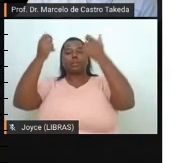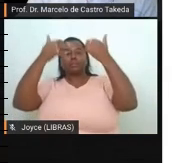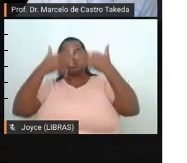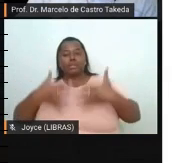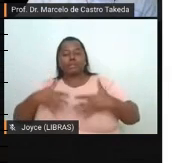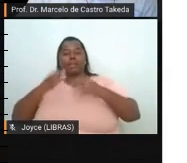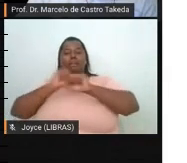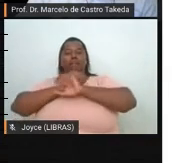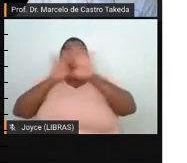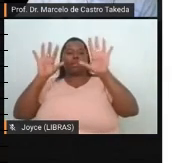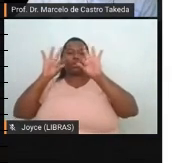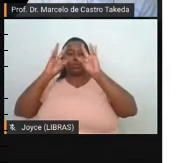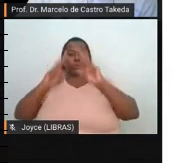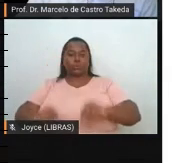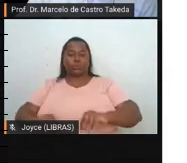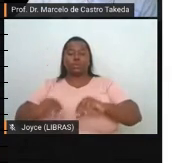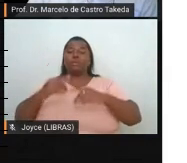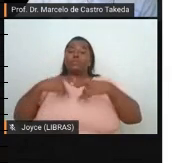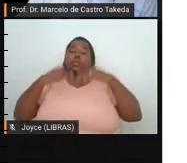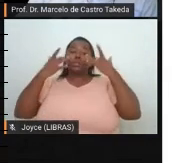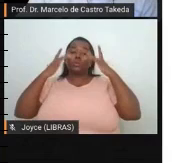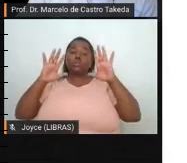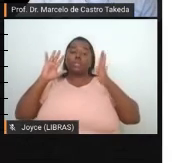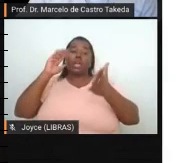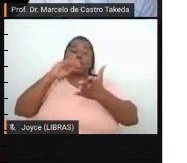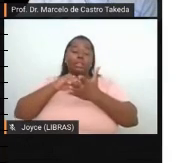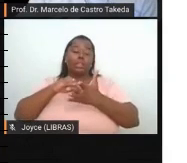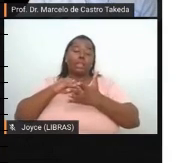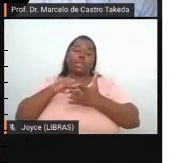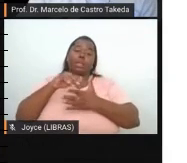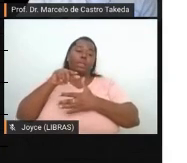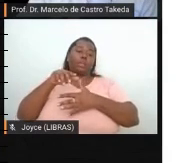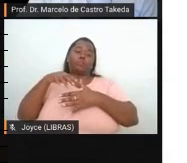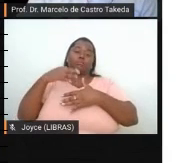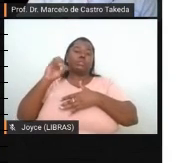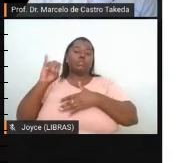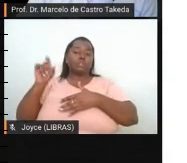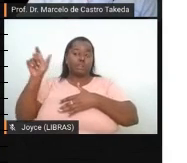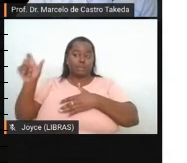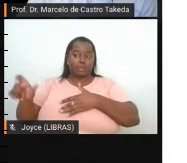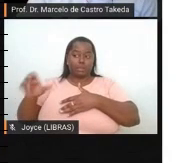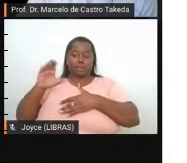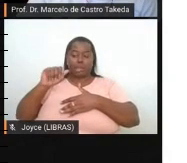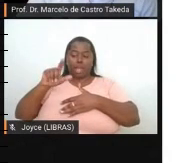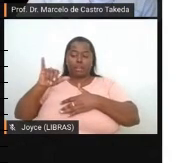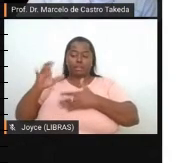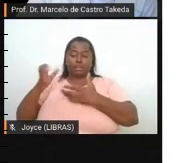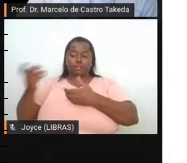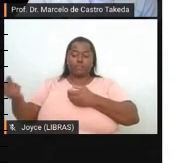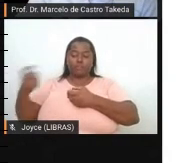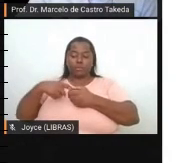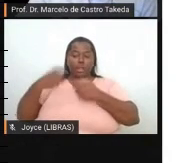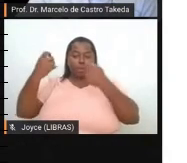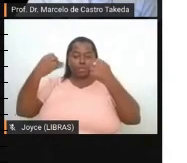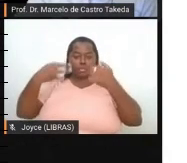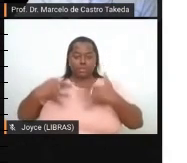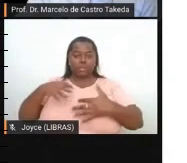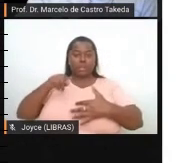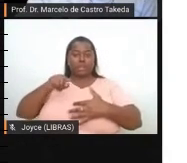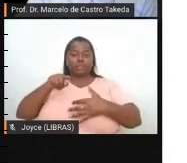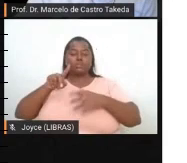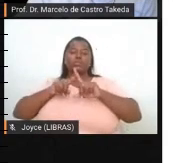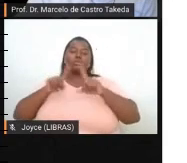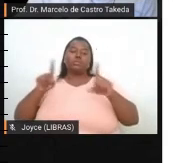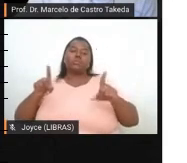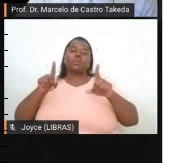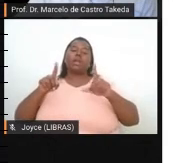Eu não sei exatamente até onde isso vai, se ela quiser voltar e falar a respeito disso, mas dessas questões do